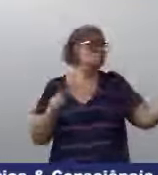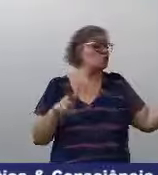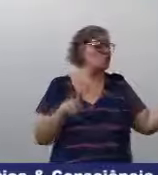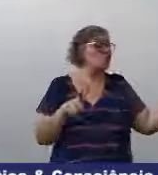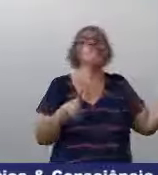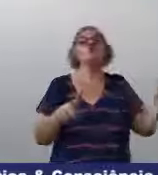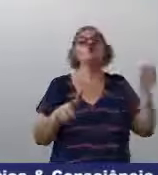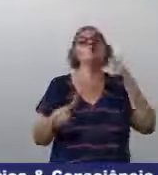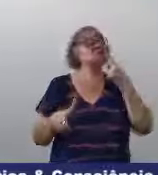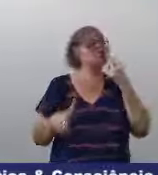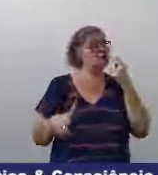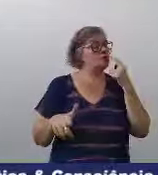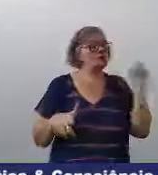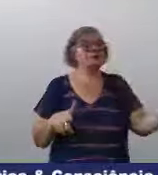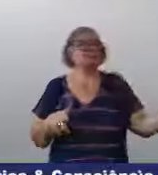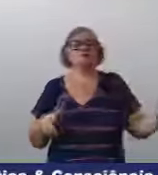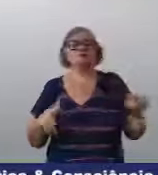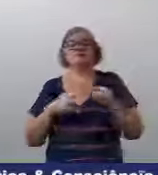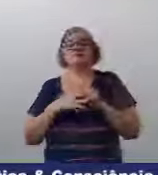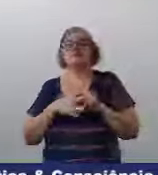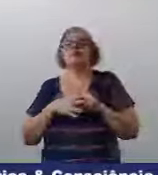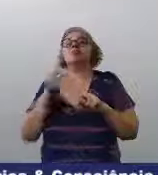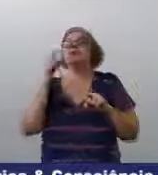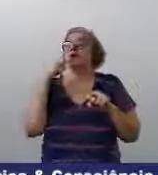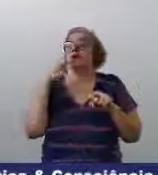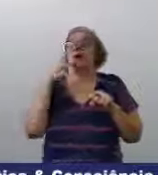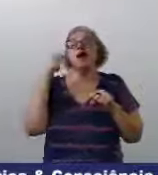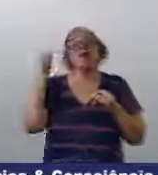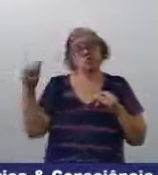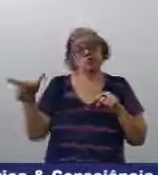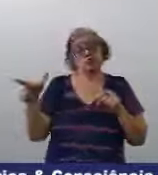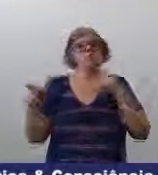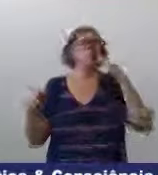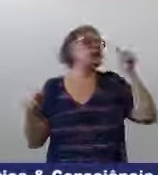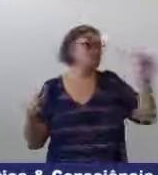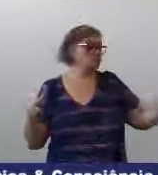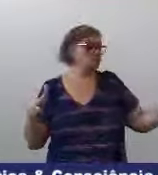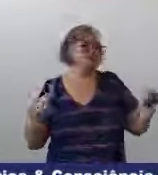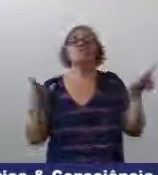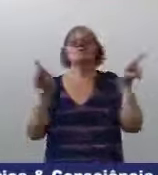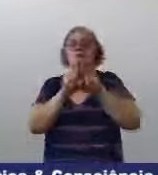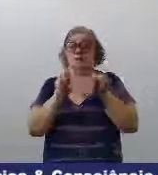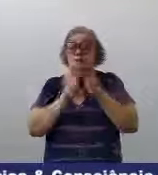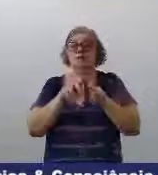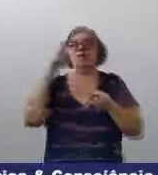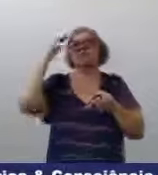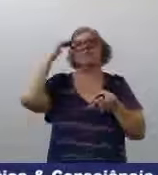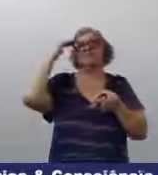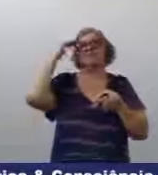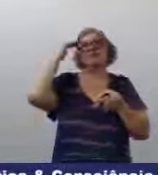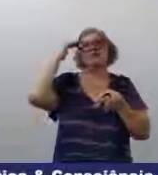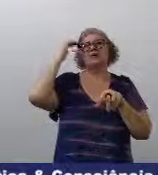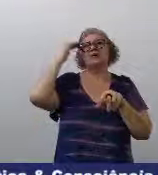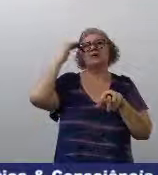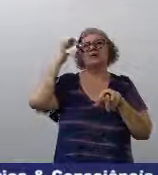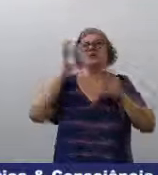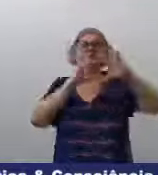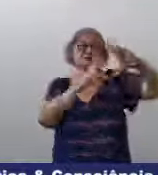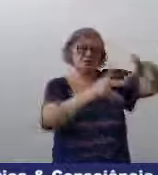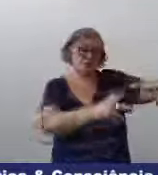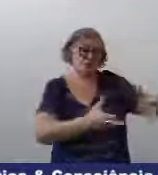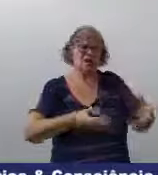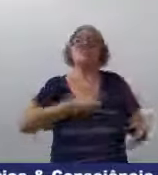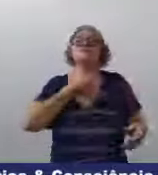mancha azul, sem que tenha havido qualquer possibilidade de chegar a uma comunicação. A menos que se pense numa